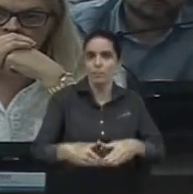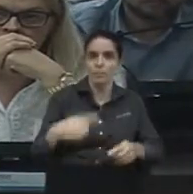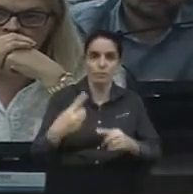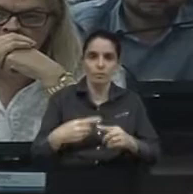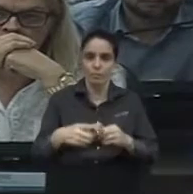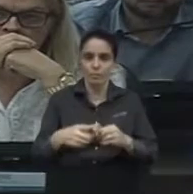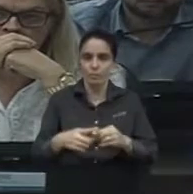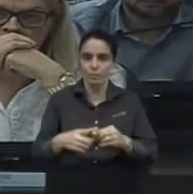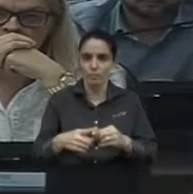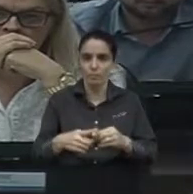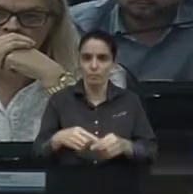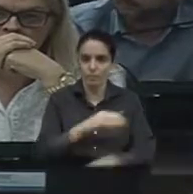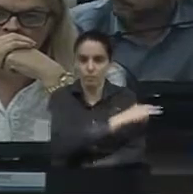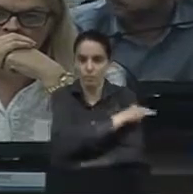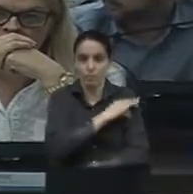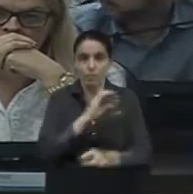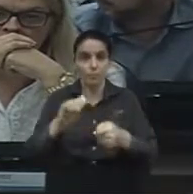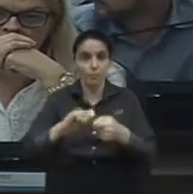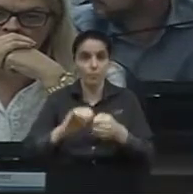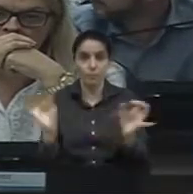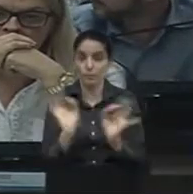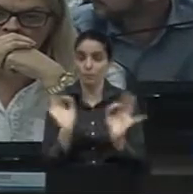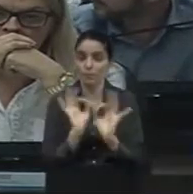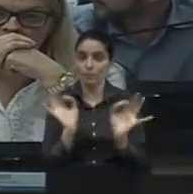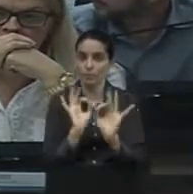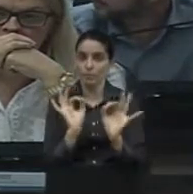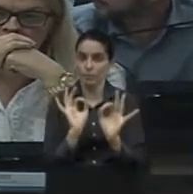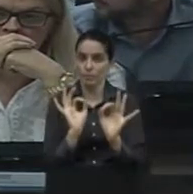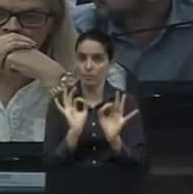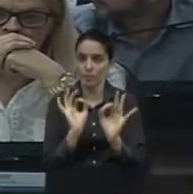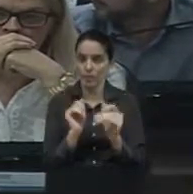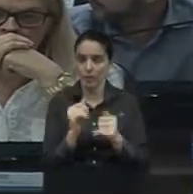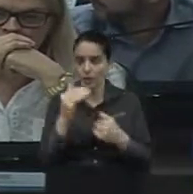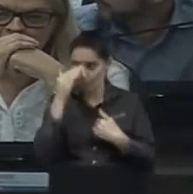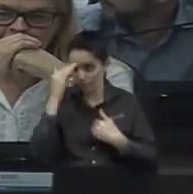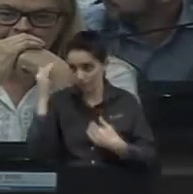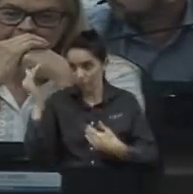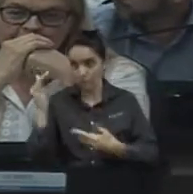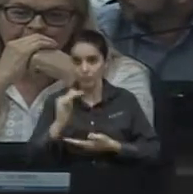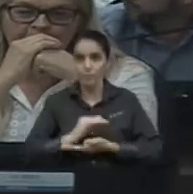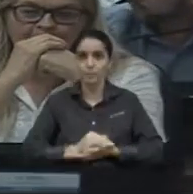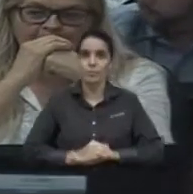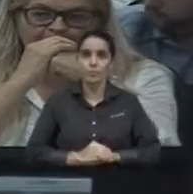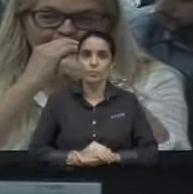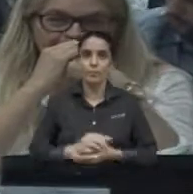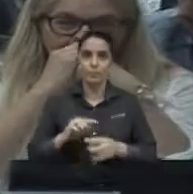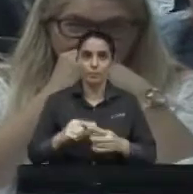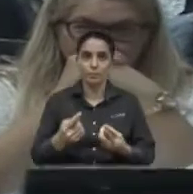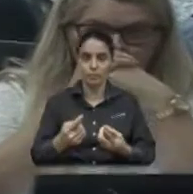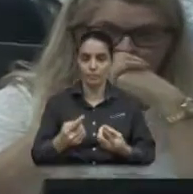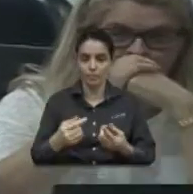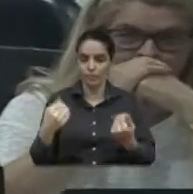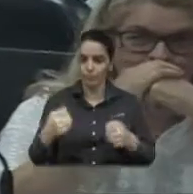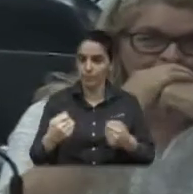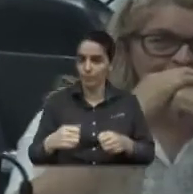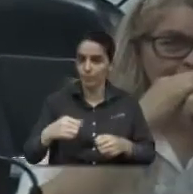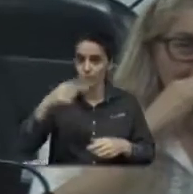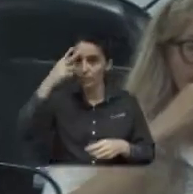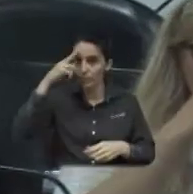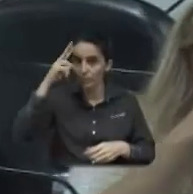casa não conseguiram fazer ainda. Obrigado. Mas nós não podemos esquecer